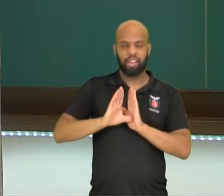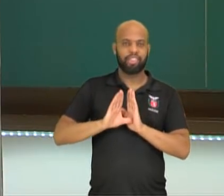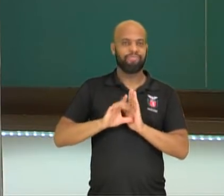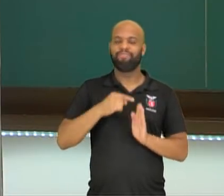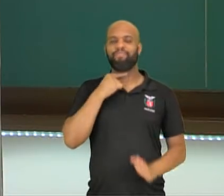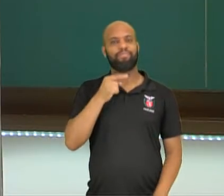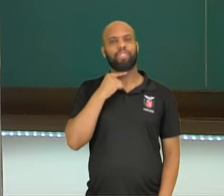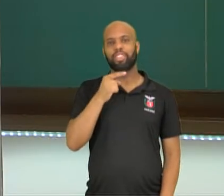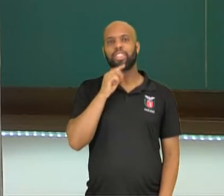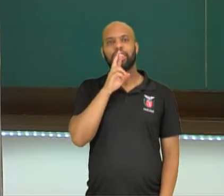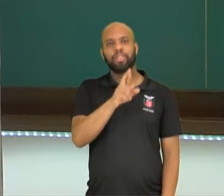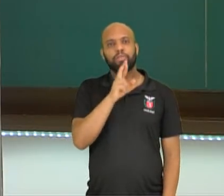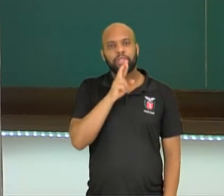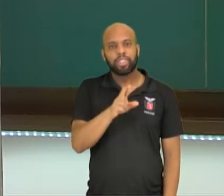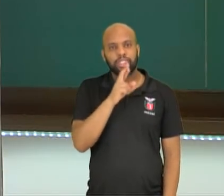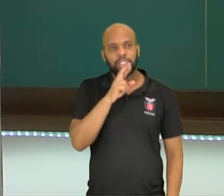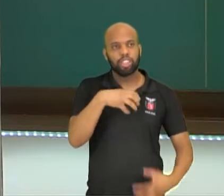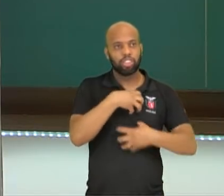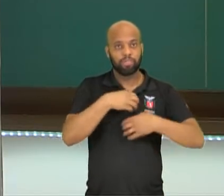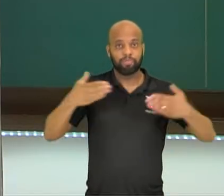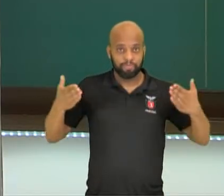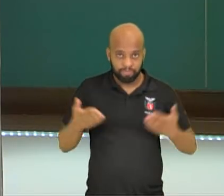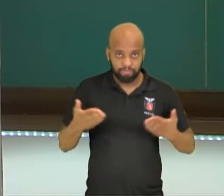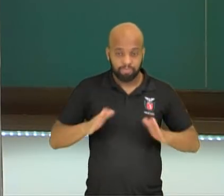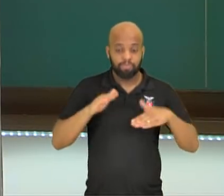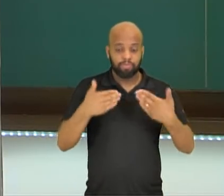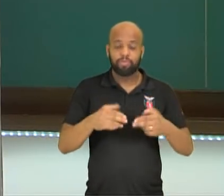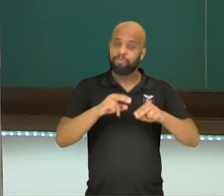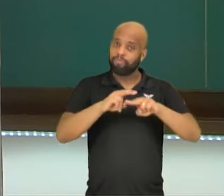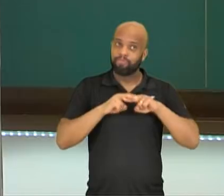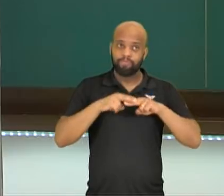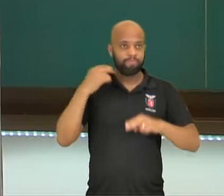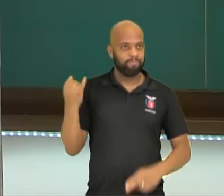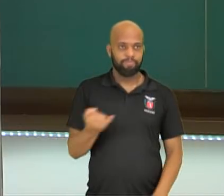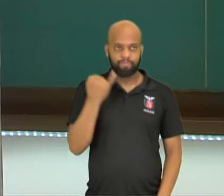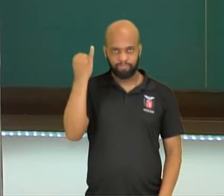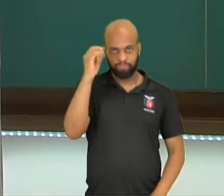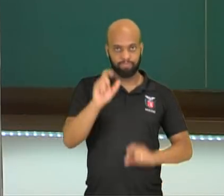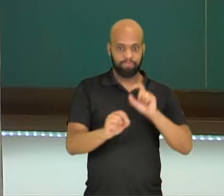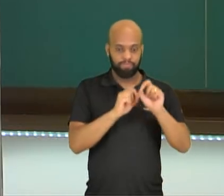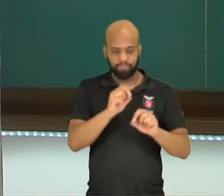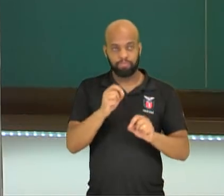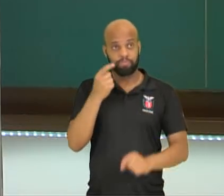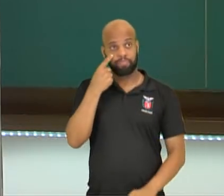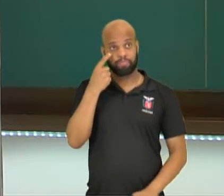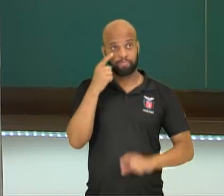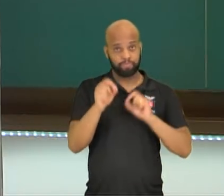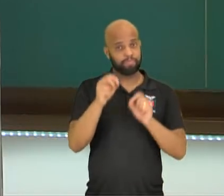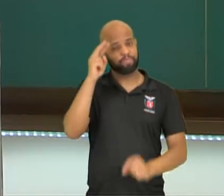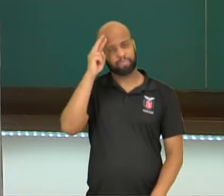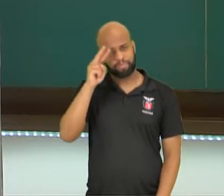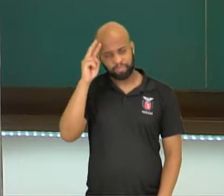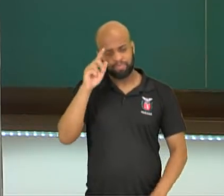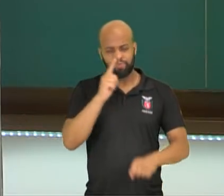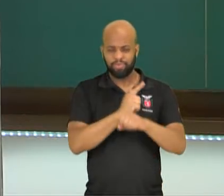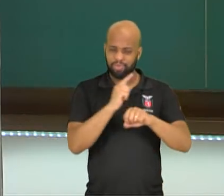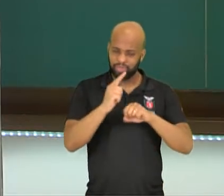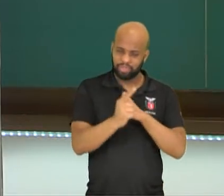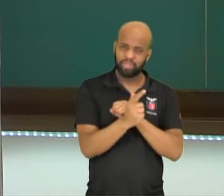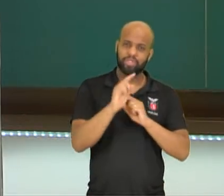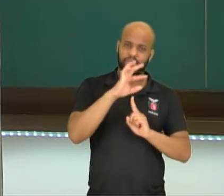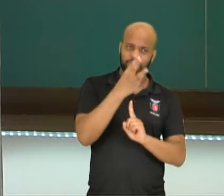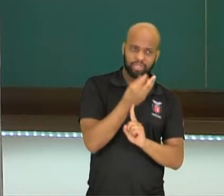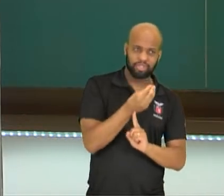não conseguimos resolver as coisas do agora. Portanto, olha sempre, professora de História, de Geografia, de Arte, de